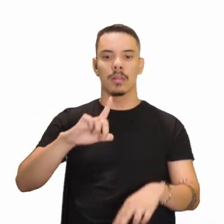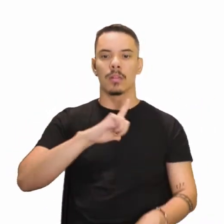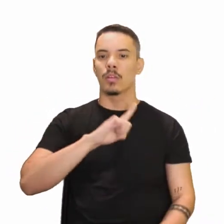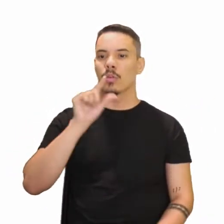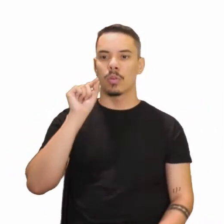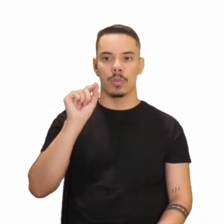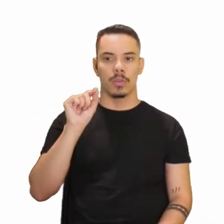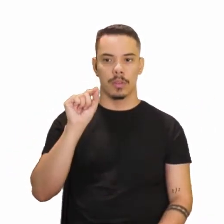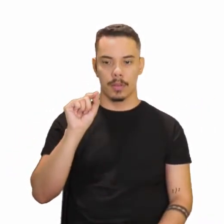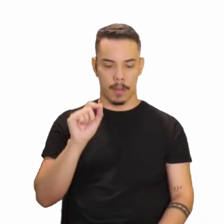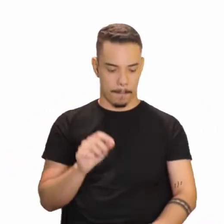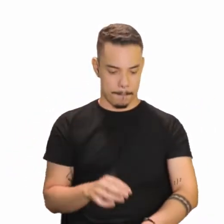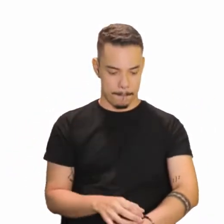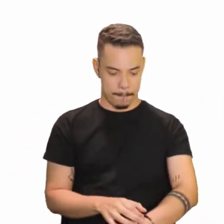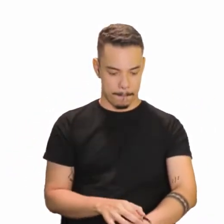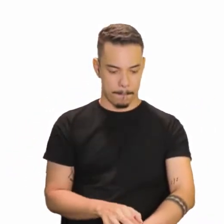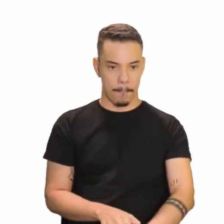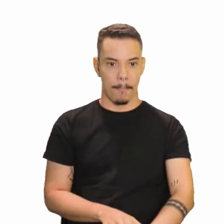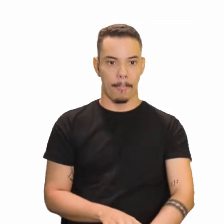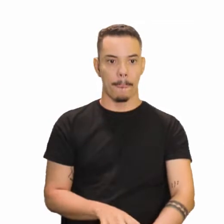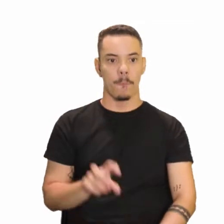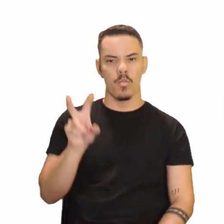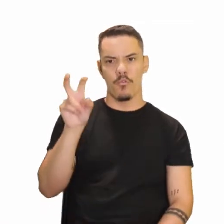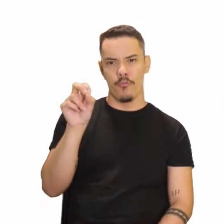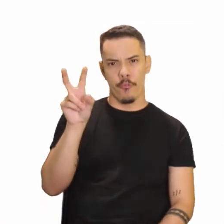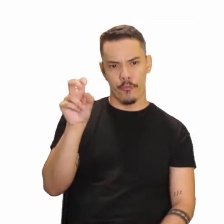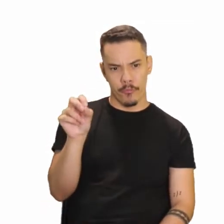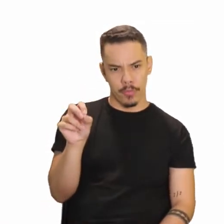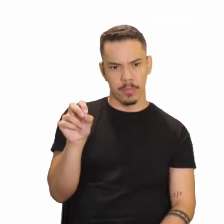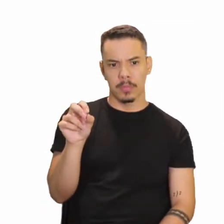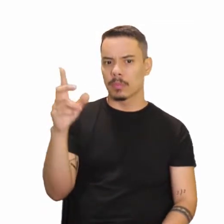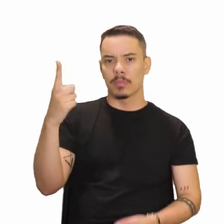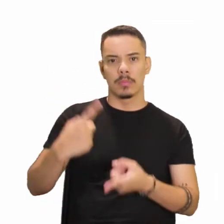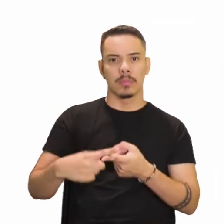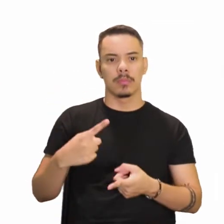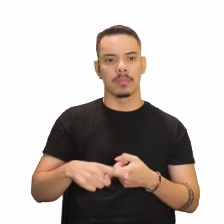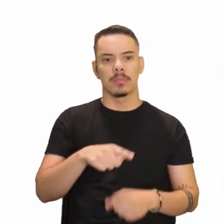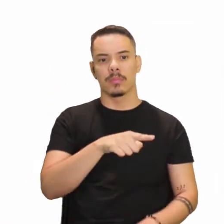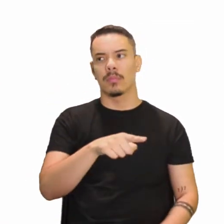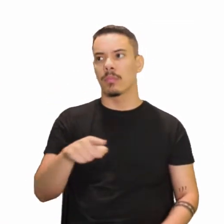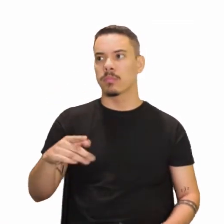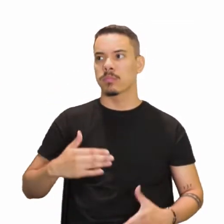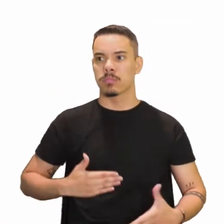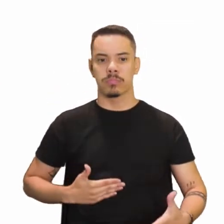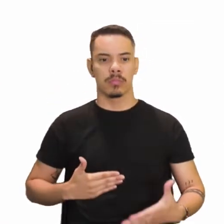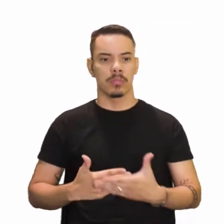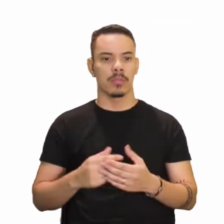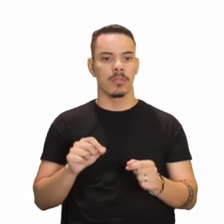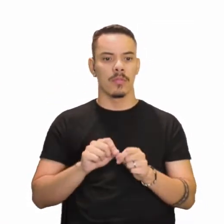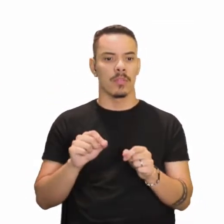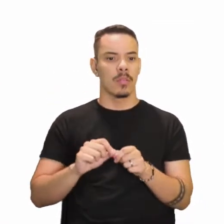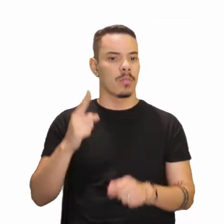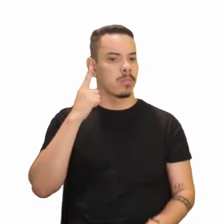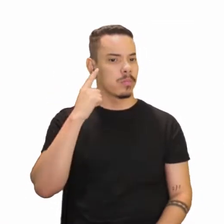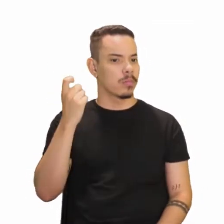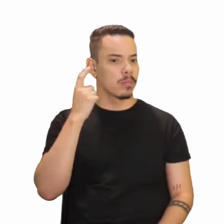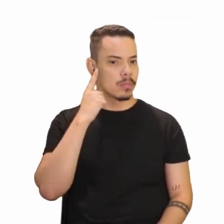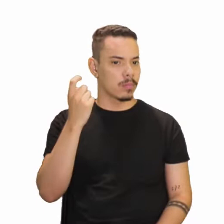temos o seguinte ó vovó porque essa barriga está fazendo barulho